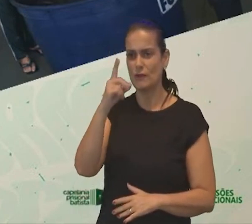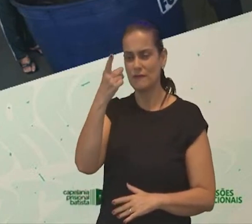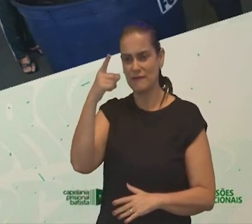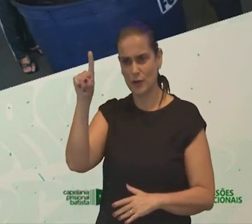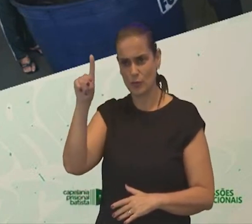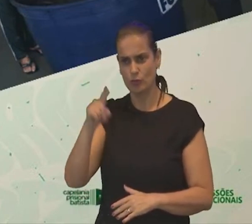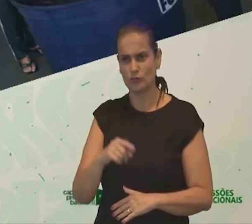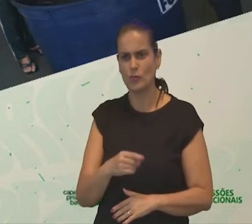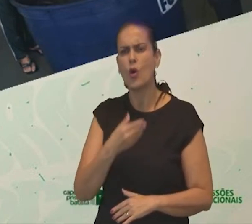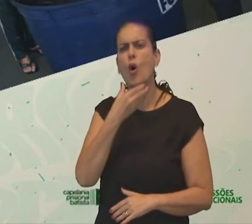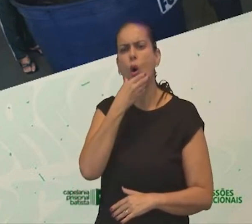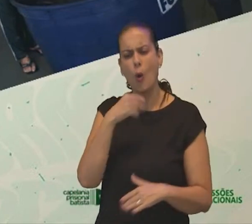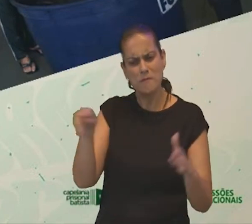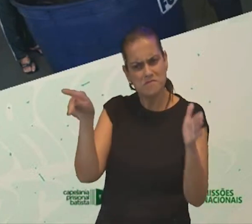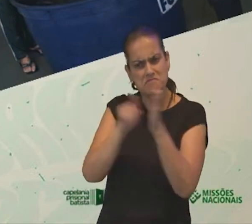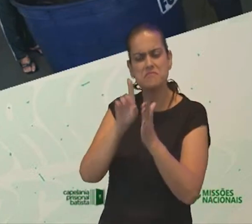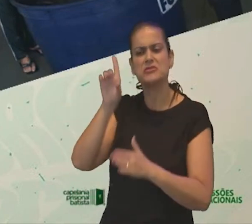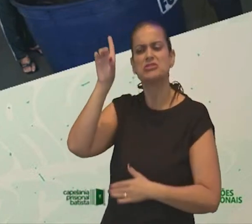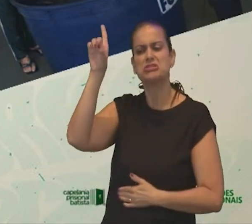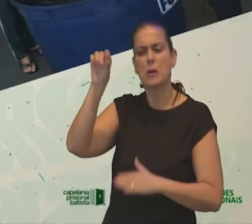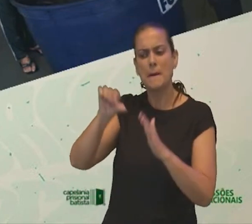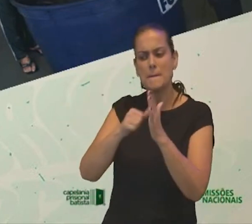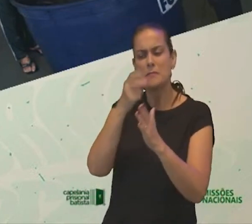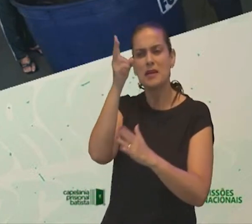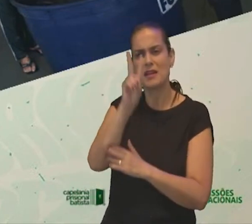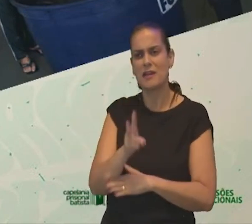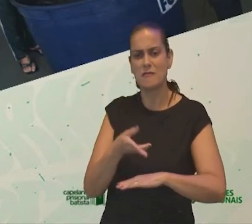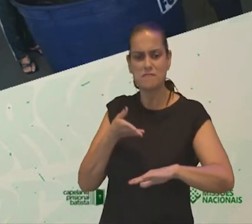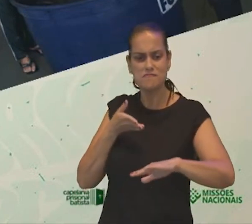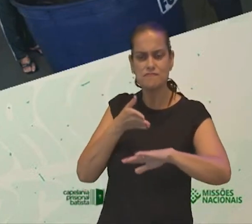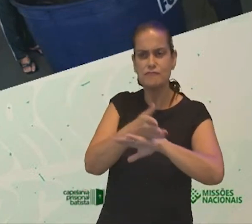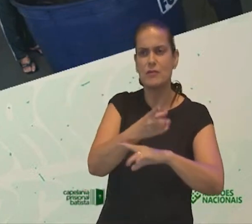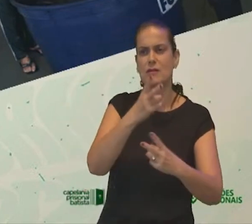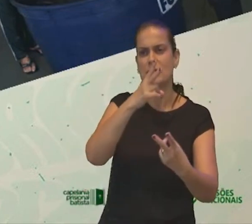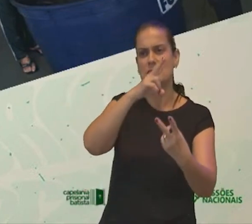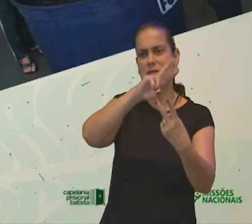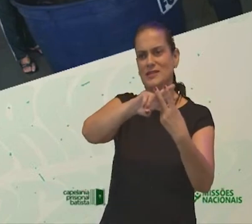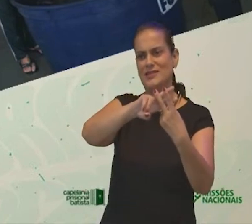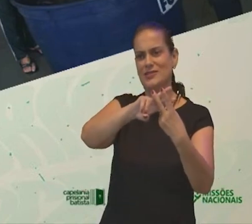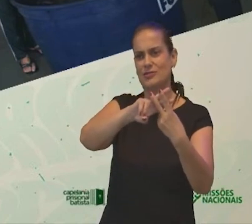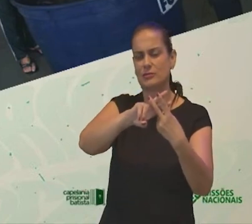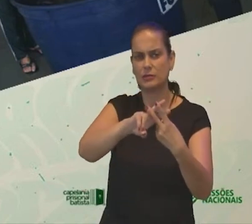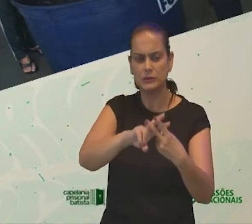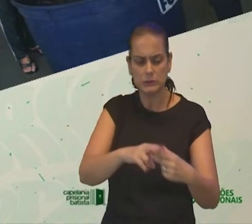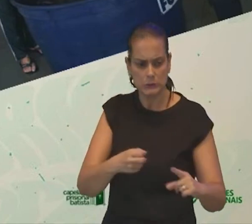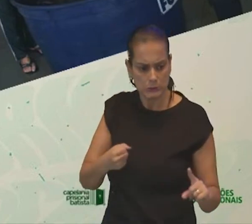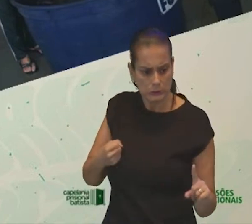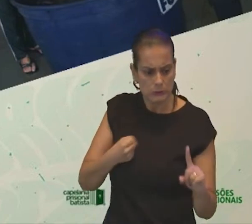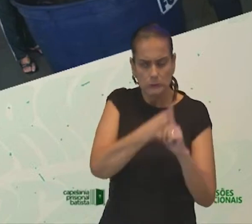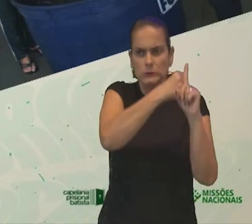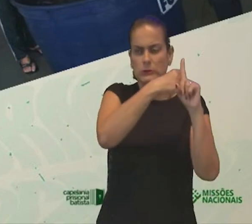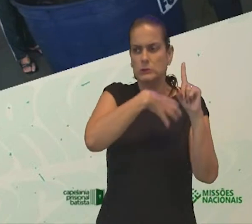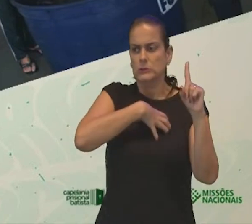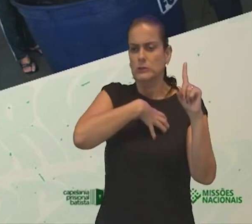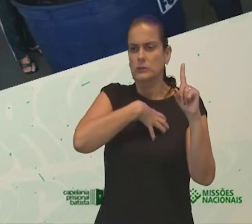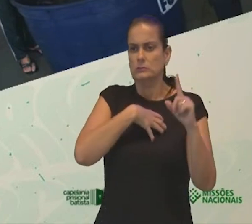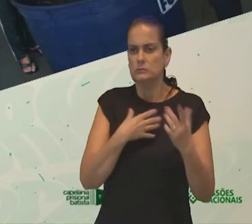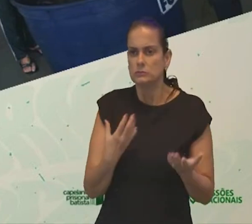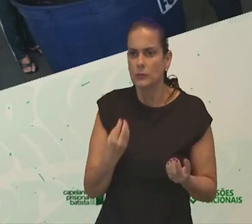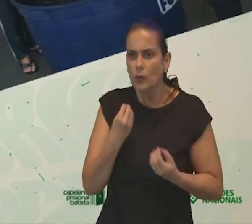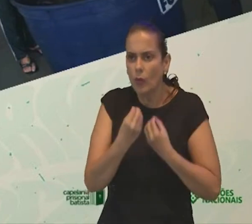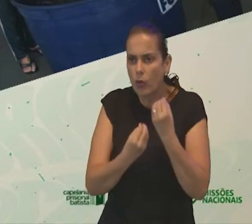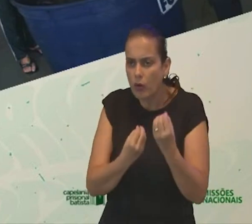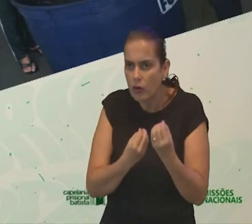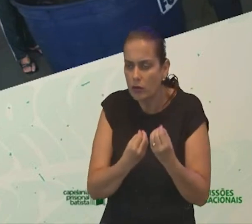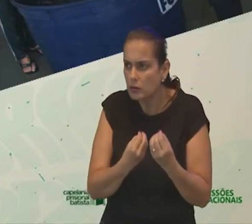Deus. Essa foi a primeira vez que ele entrou dentro de um presídio. Ele ficou impactado. Se pastor não sabia que o trabalho